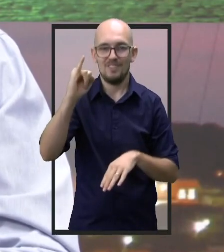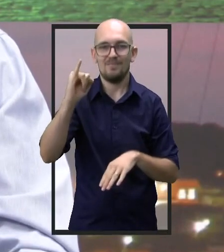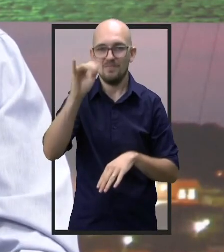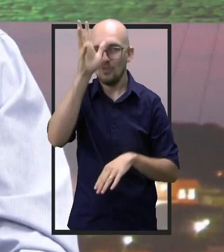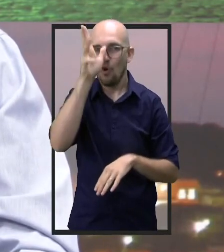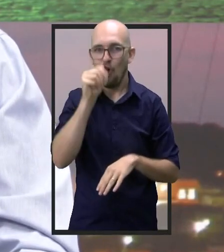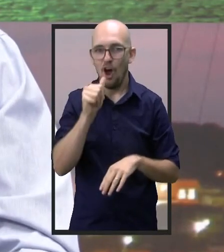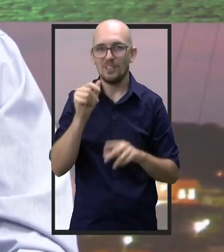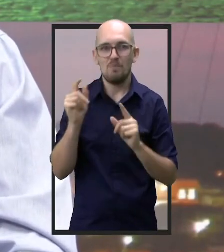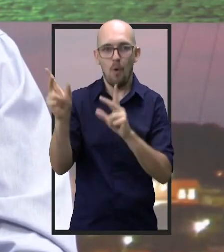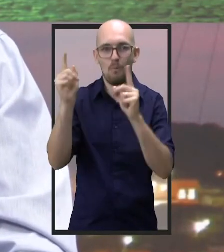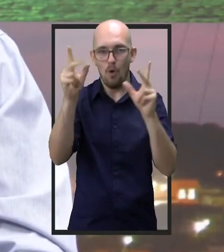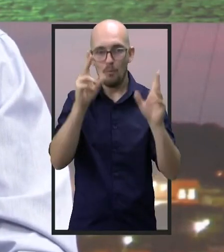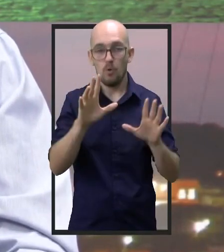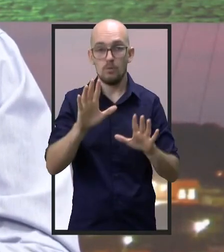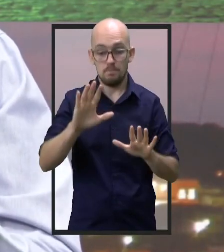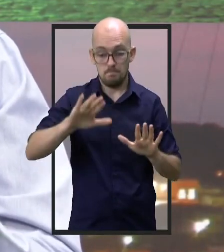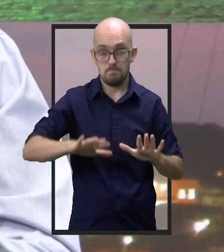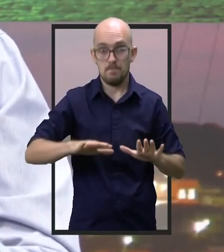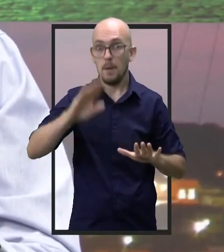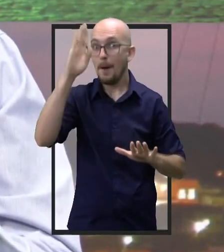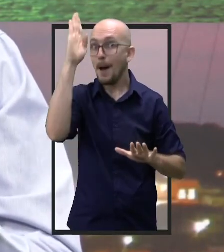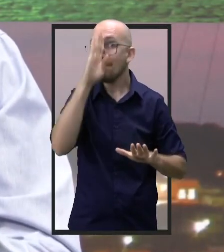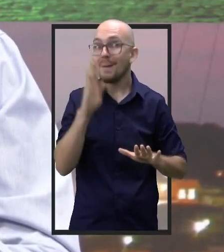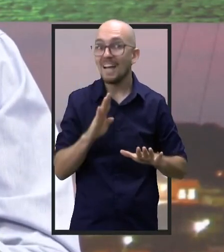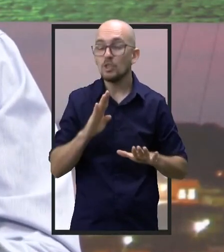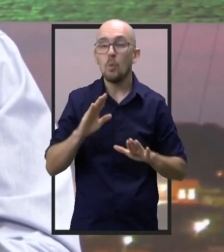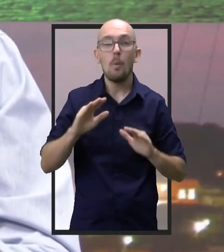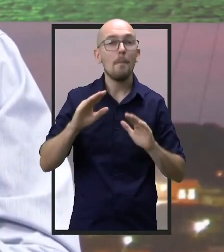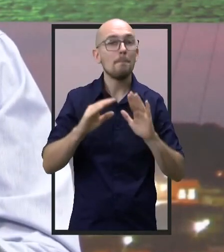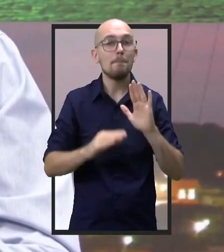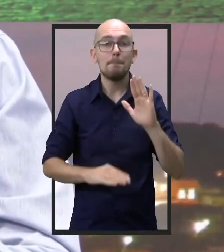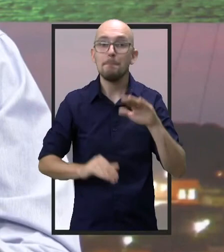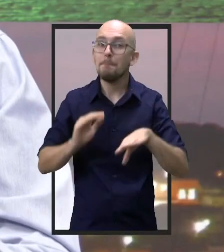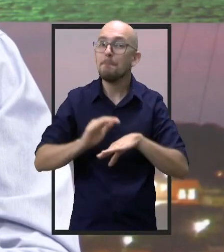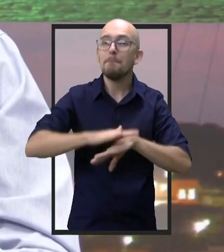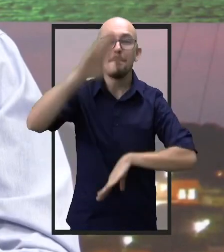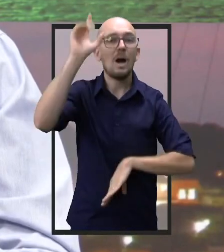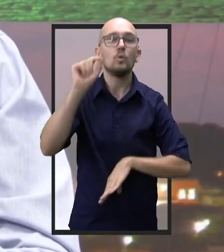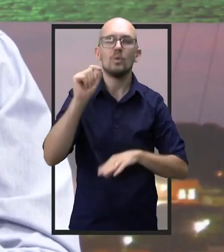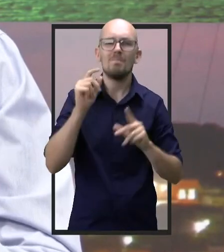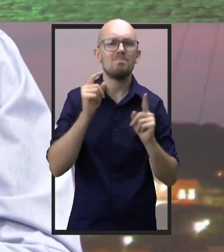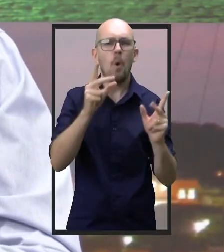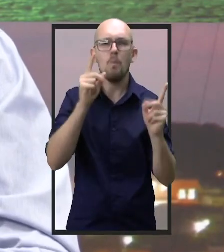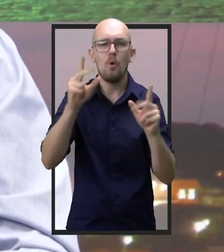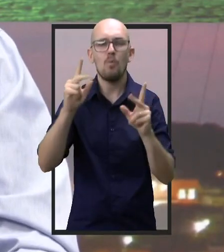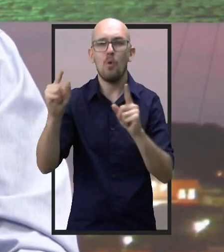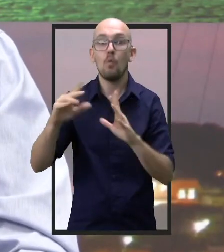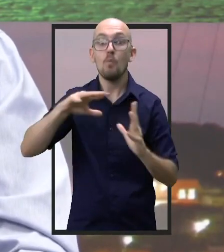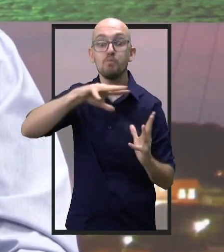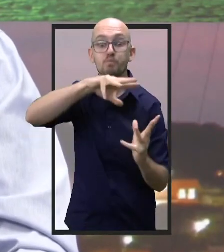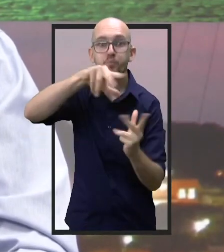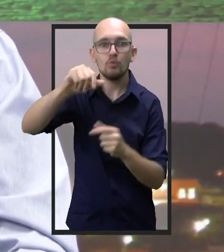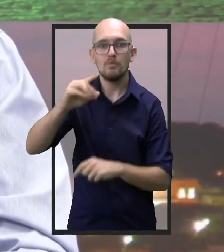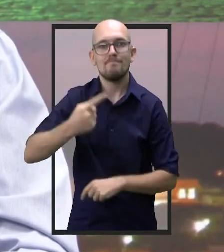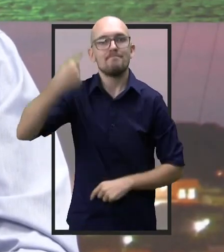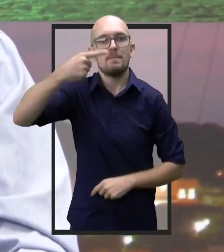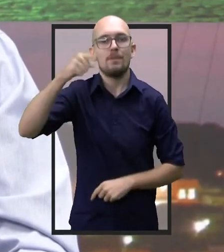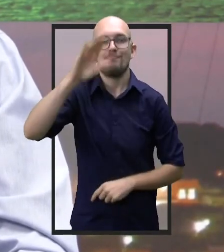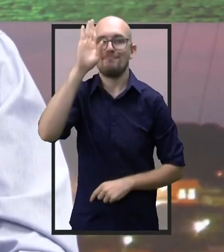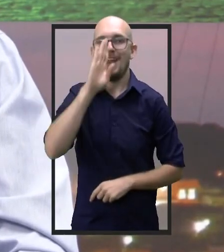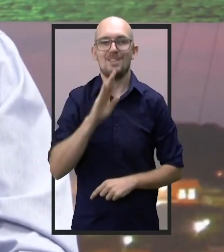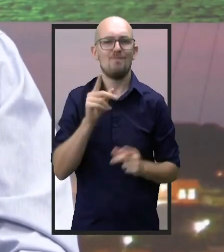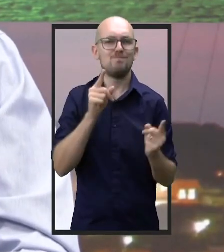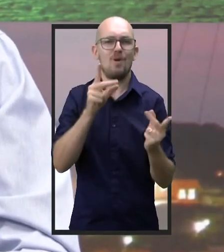O país, Brasil, é o maior exportador de proteína animal do planeta. Hoje, se nós